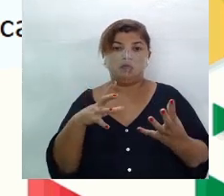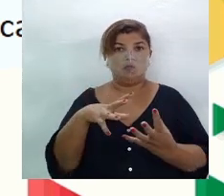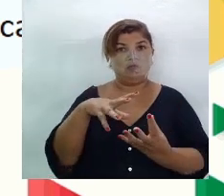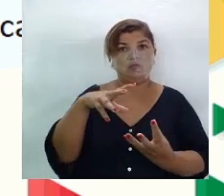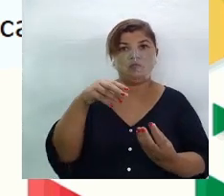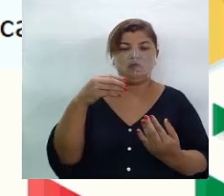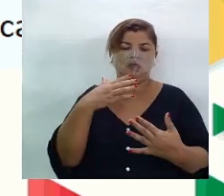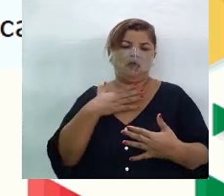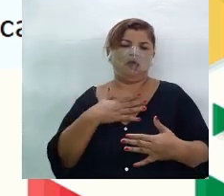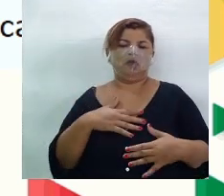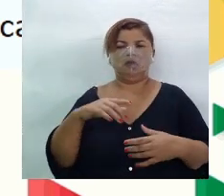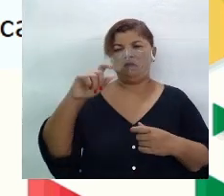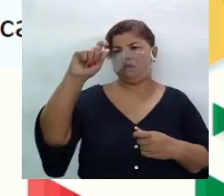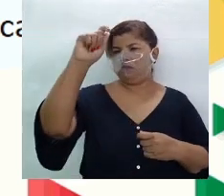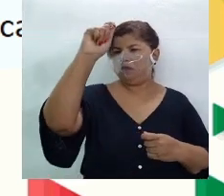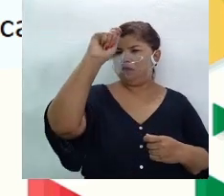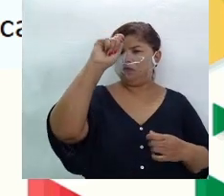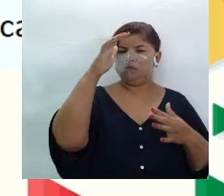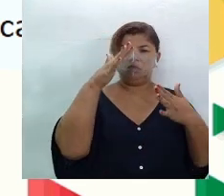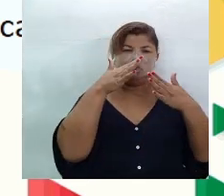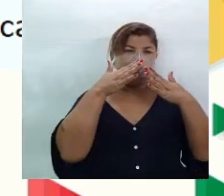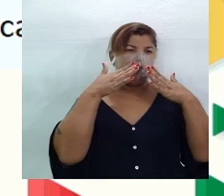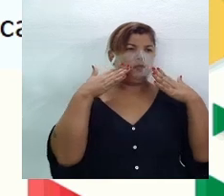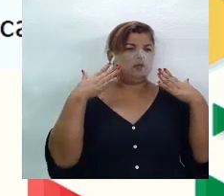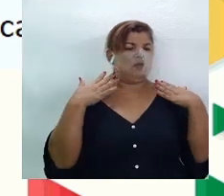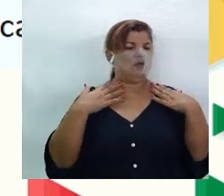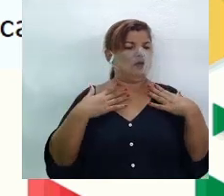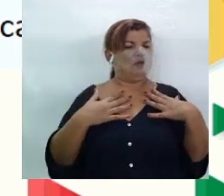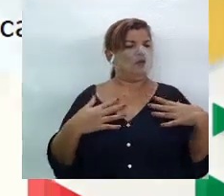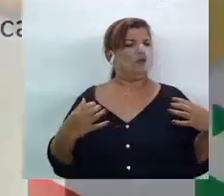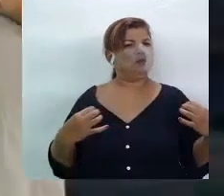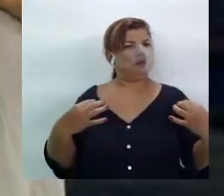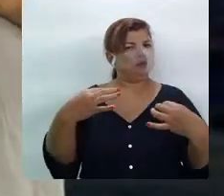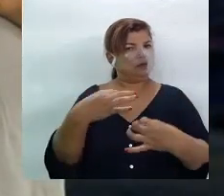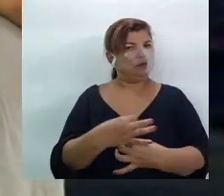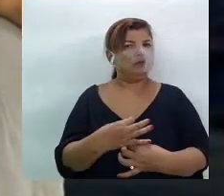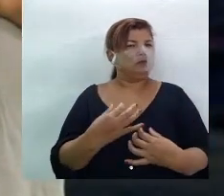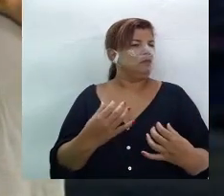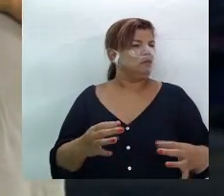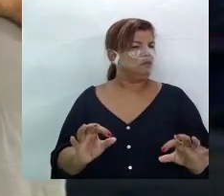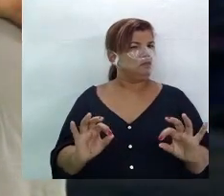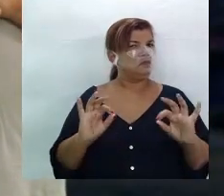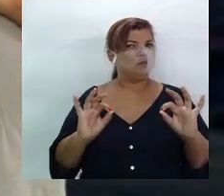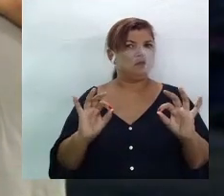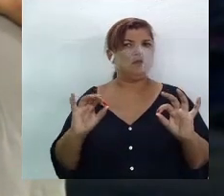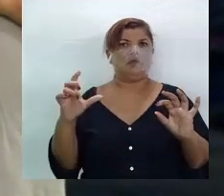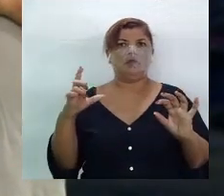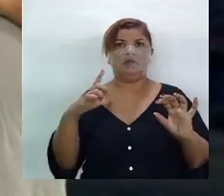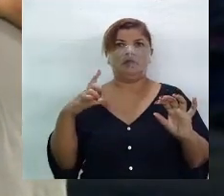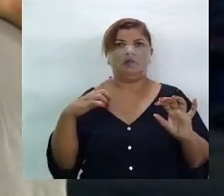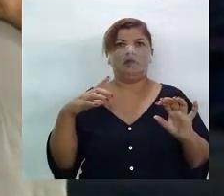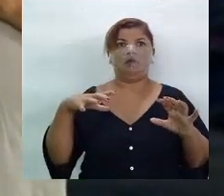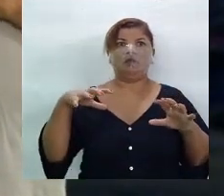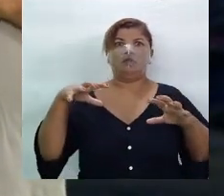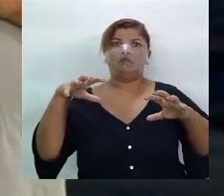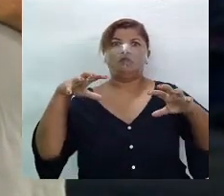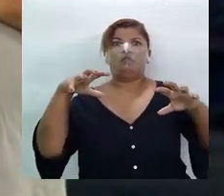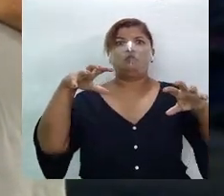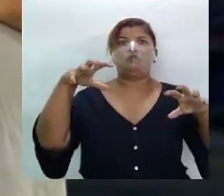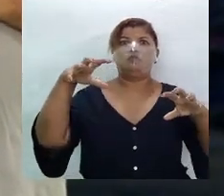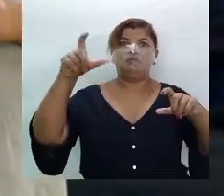boêmio, você vai ver um camarada vestido com roupas de noite, esconde um mistério de zumbi e